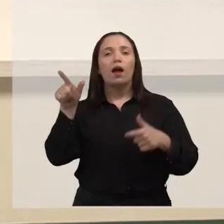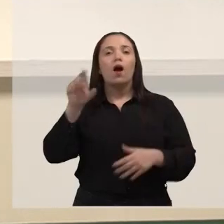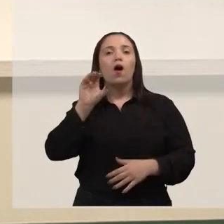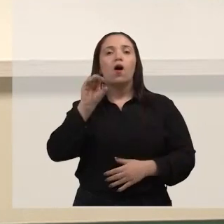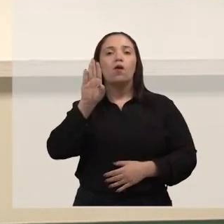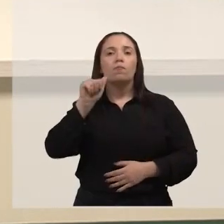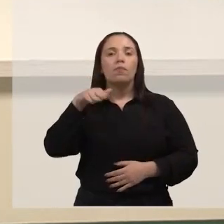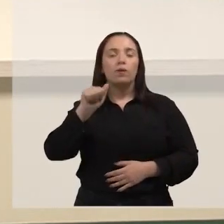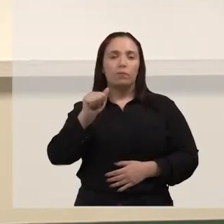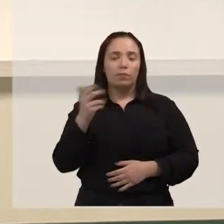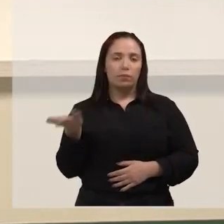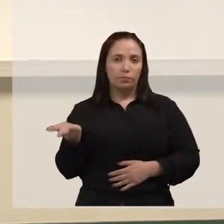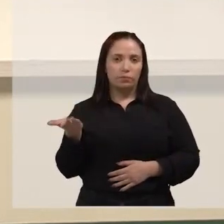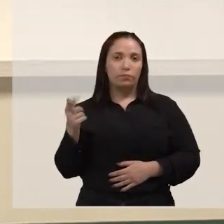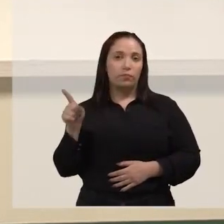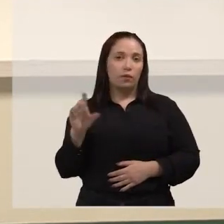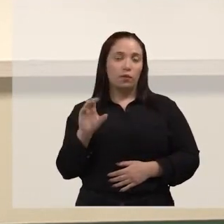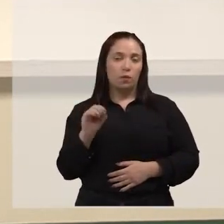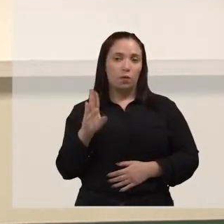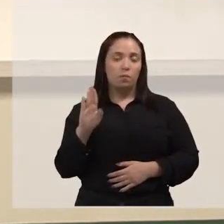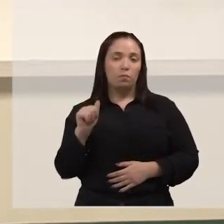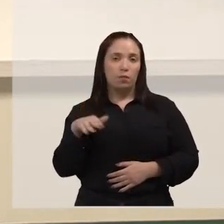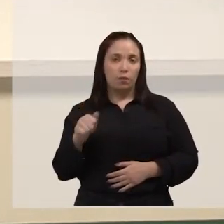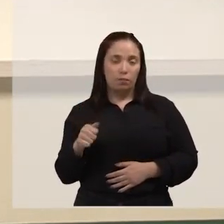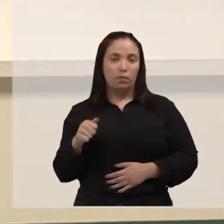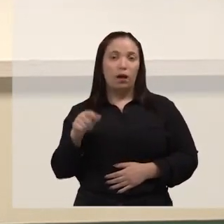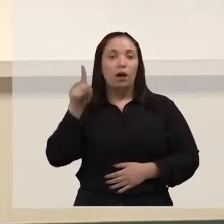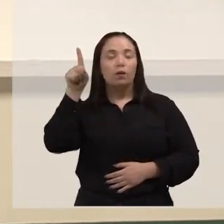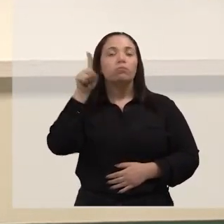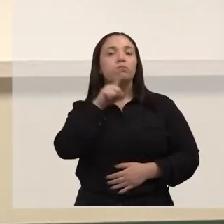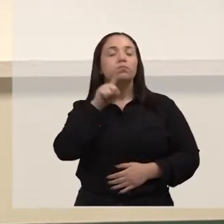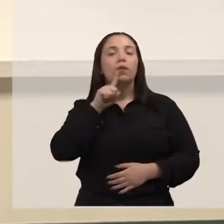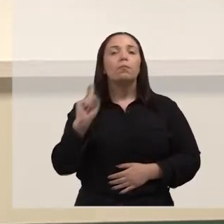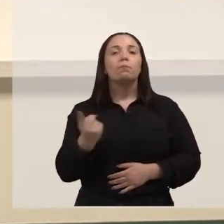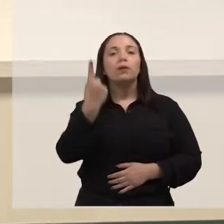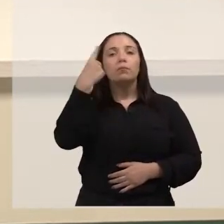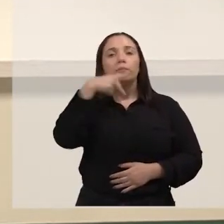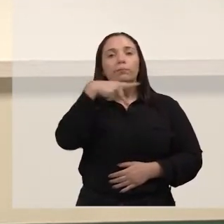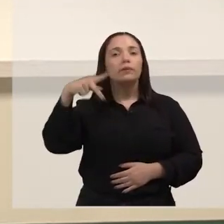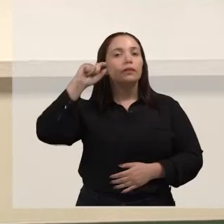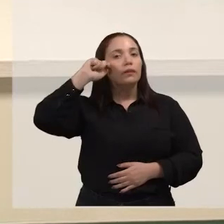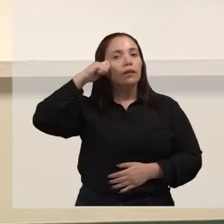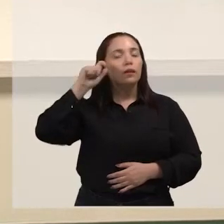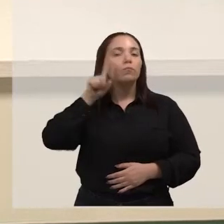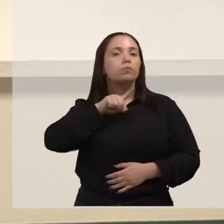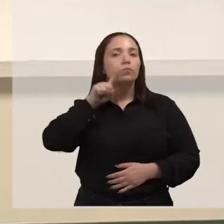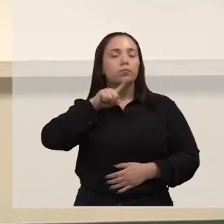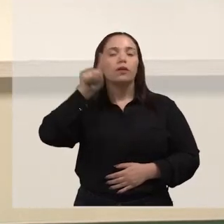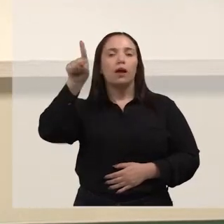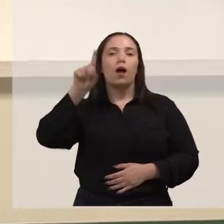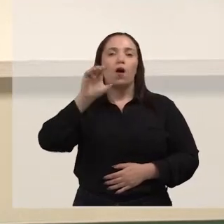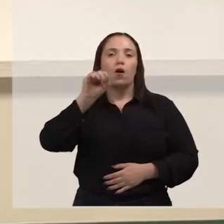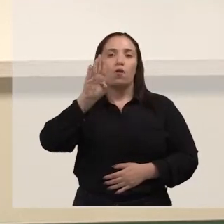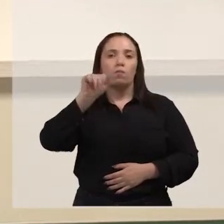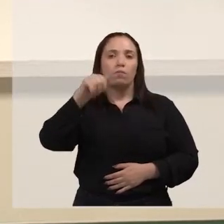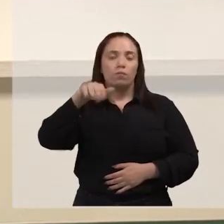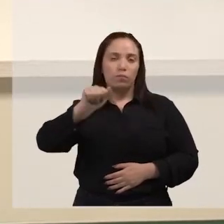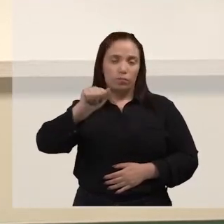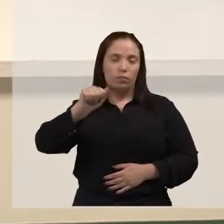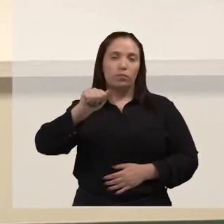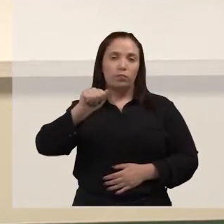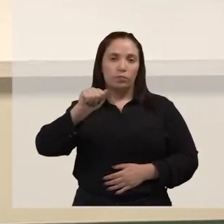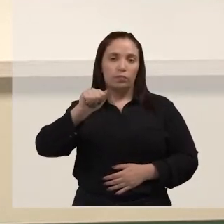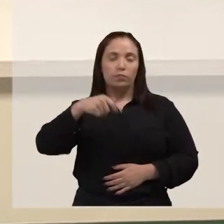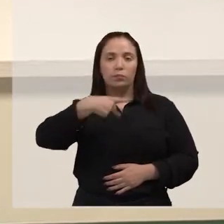Que interessante. O nosso Barack Obama. Nos Estados Unidos, o primeiro presidente negro americano foi o Barack Obama, e